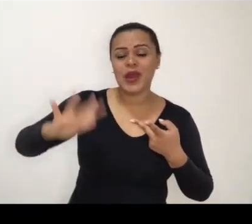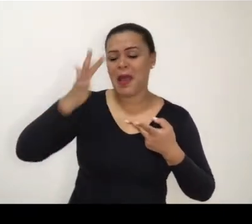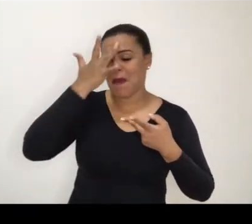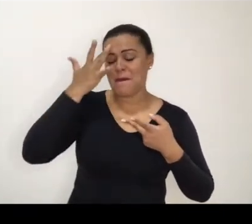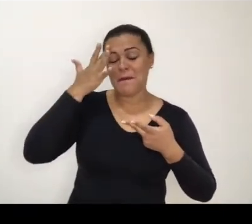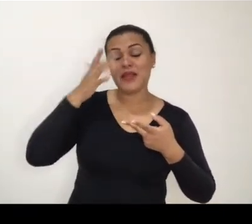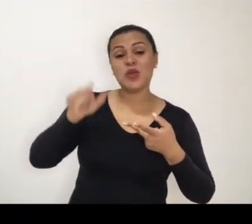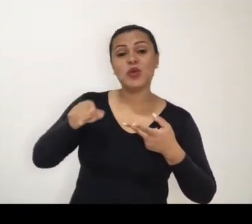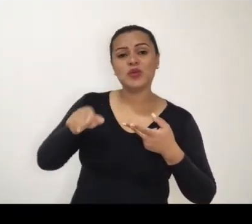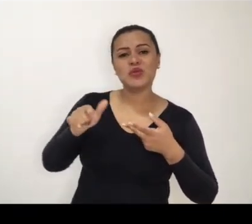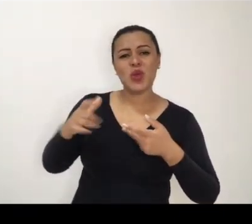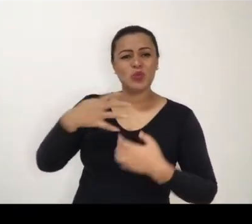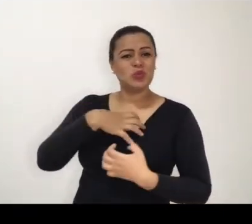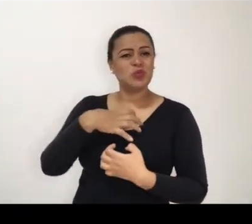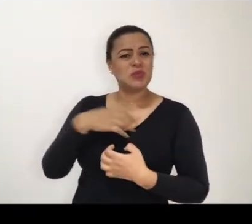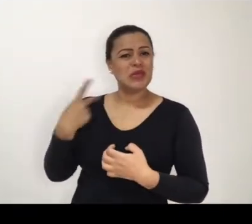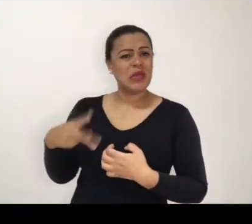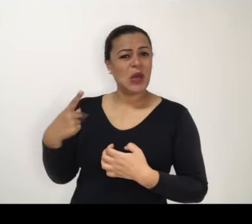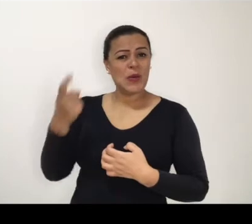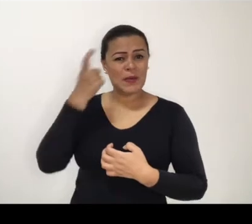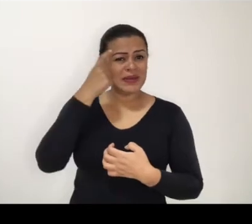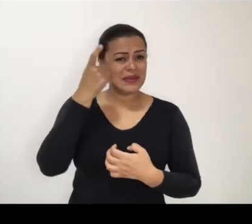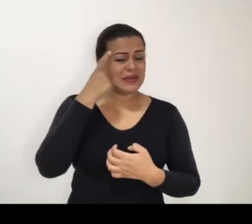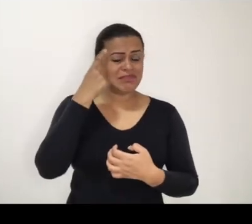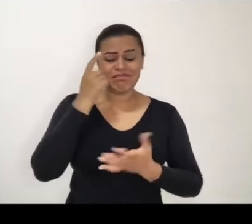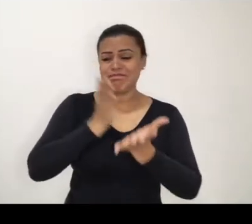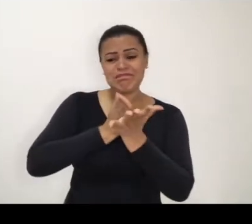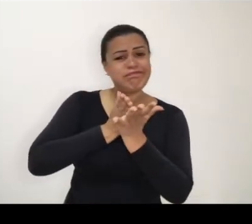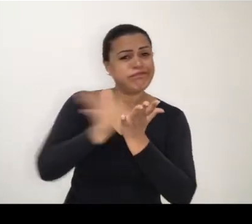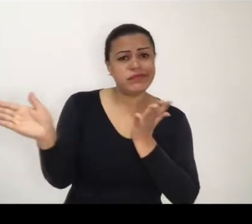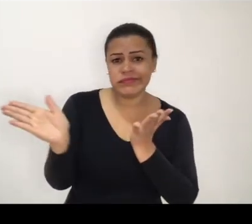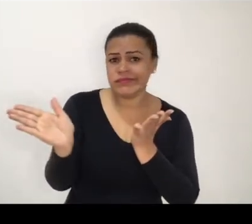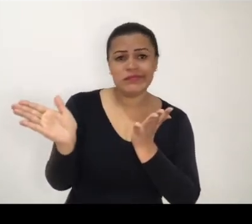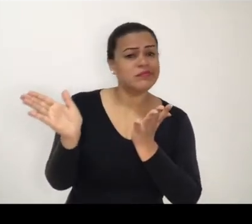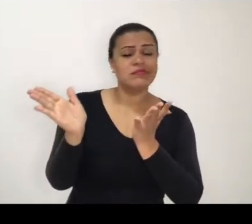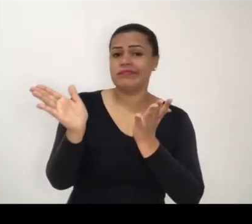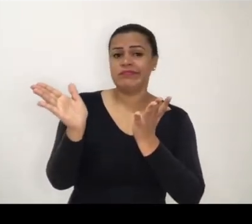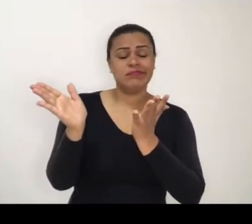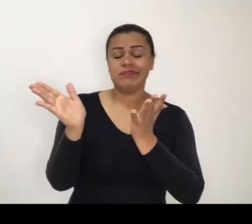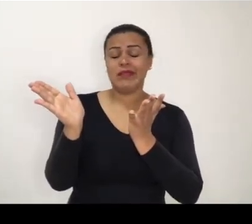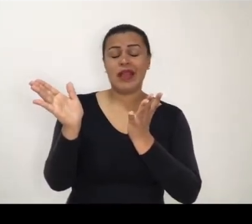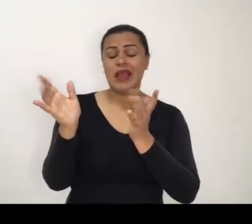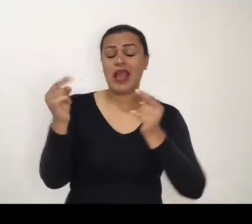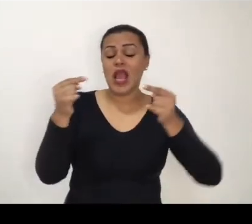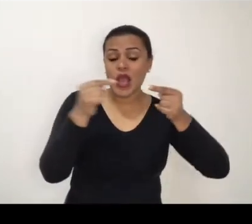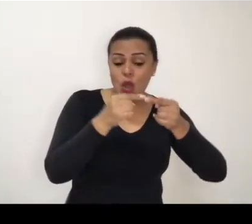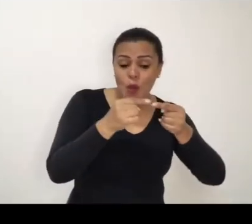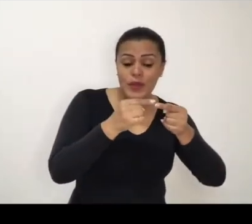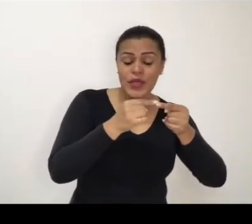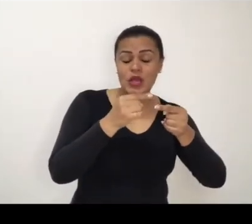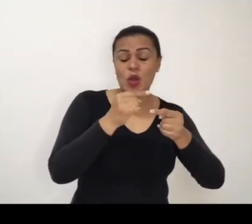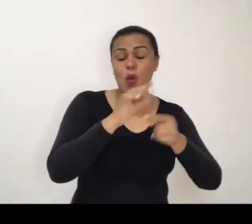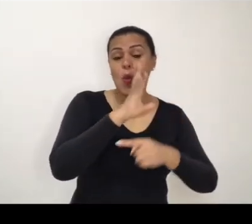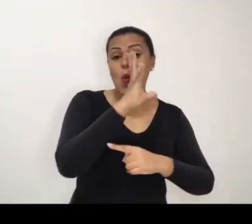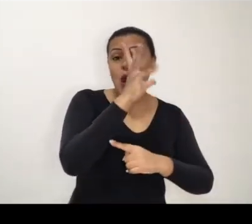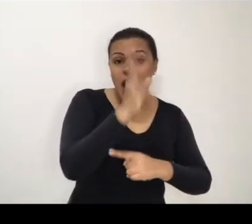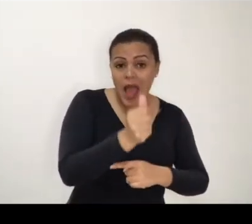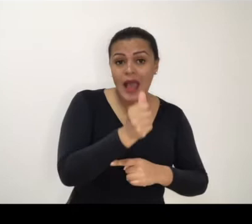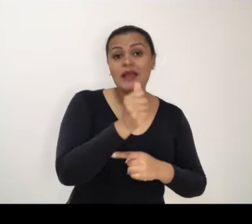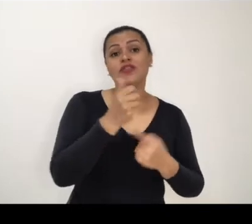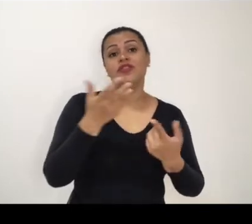alinhadas com um modo de pensar totalmente avesso ao modo de operar na arte, né?